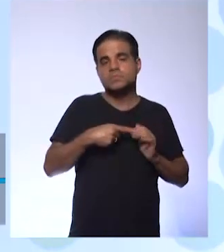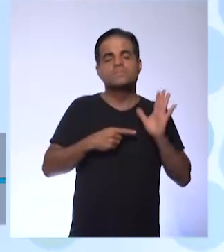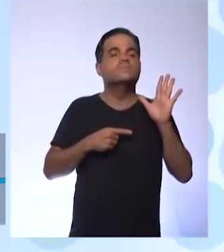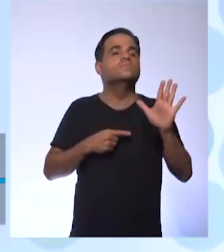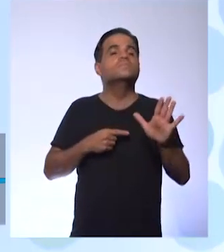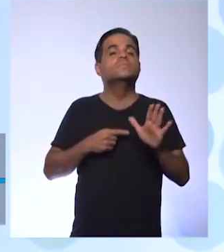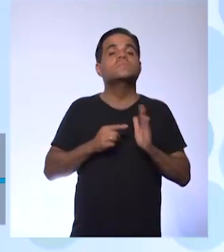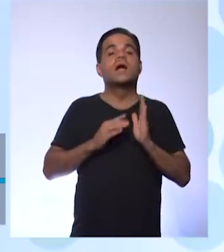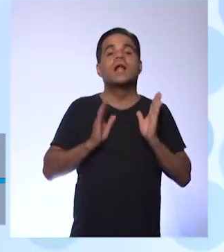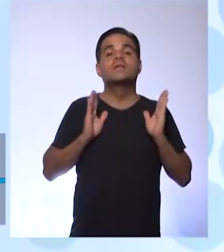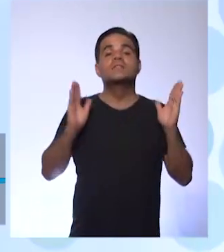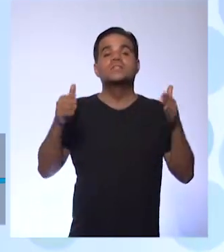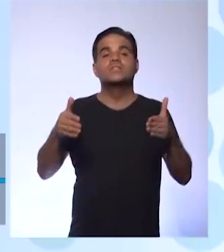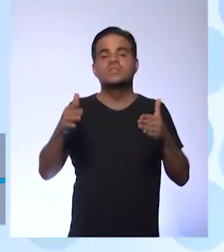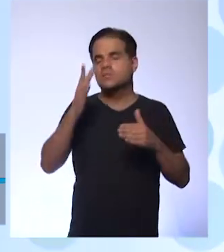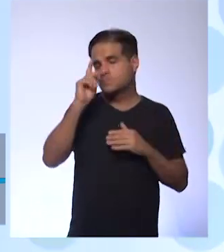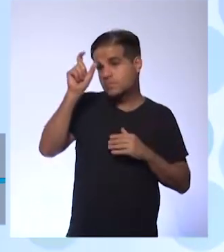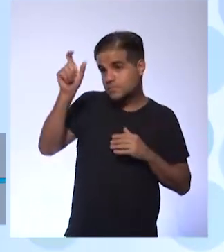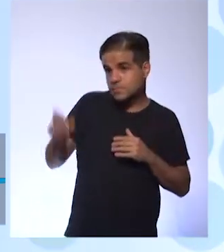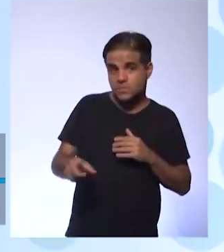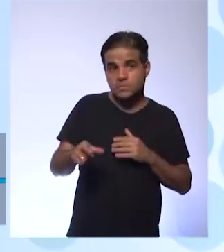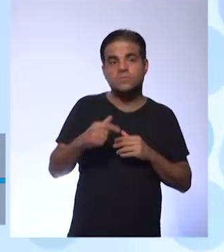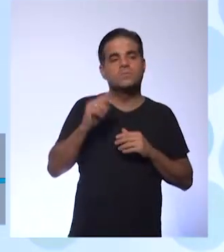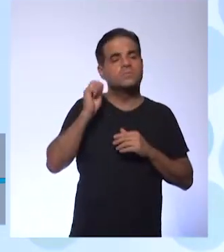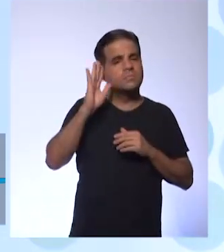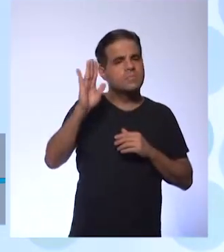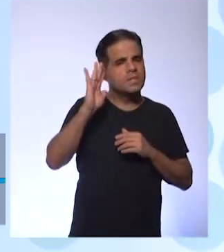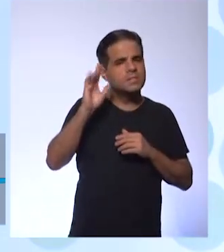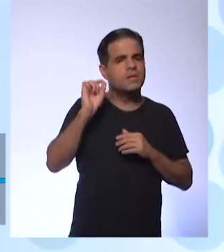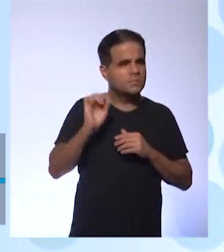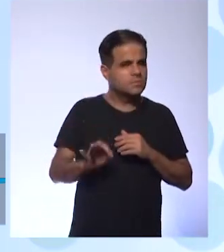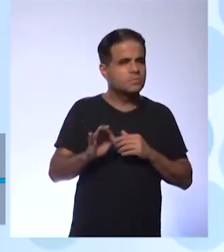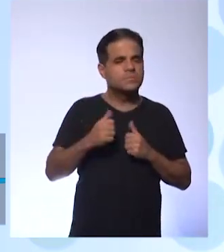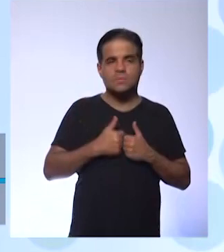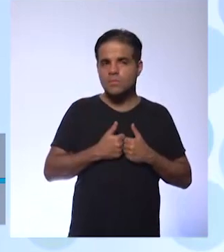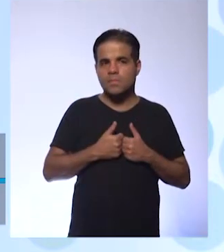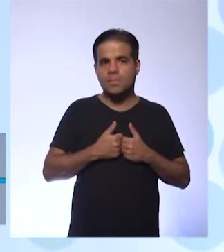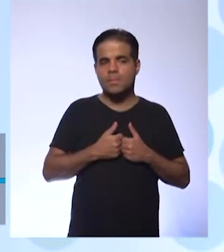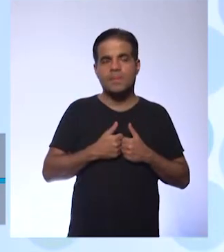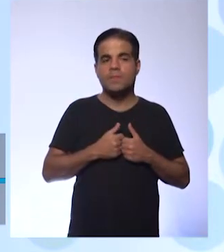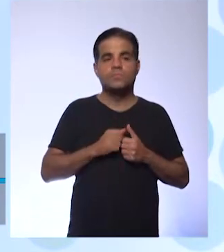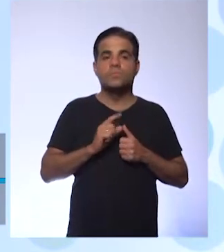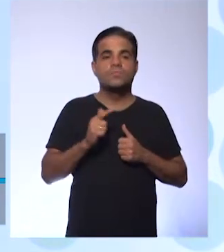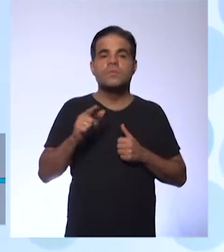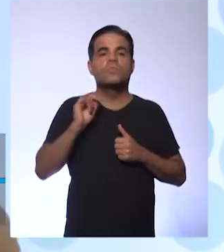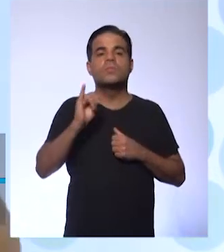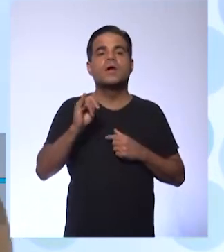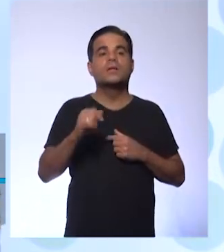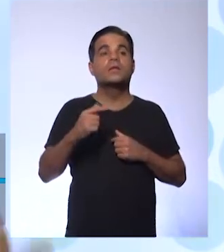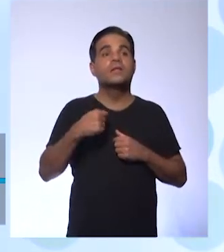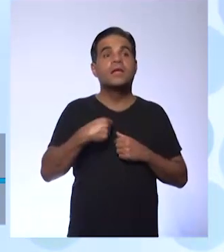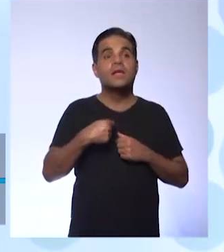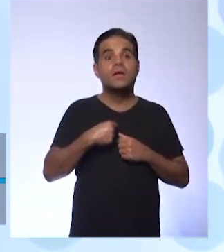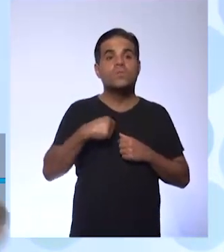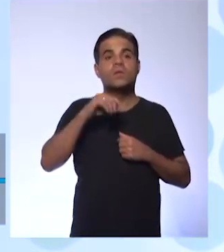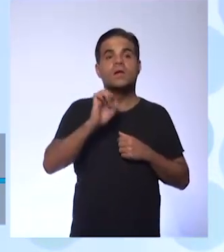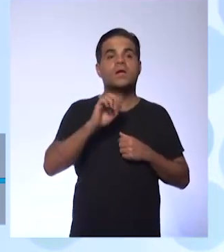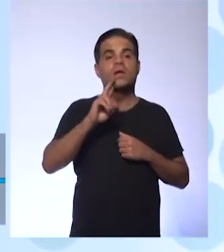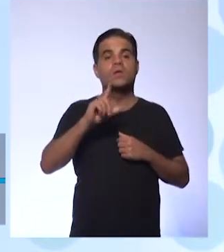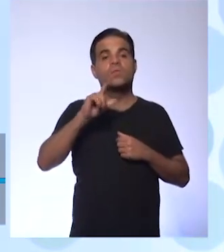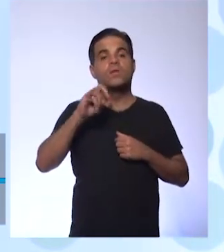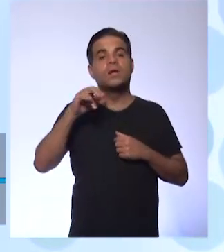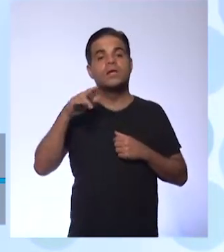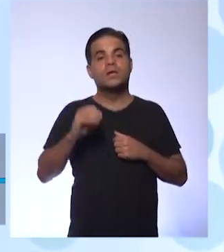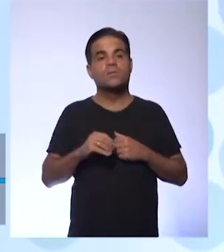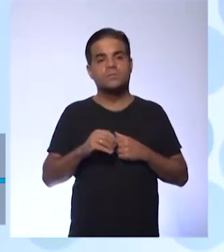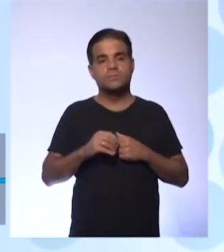ela se dirige a alguém, é isso que a gente está querendo pensar, tá bom? Não é que tem um narrador aí, tem um eu lírico.